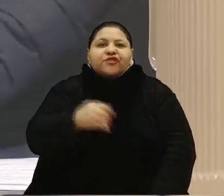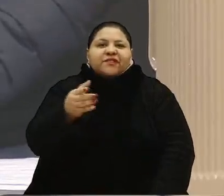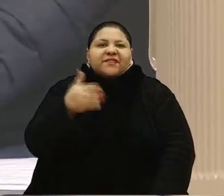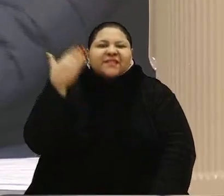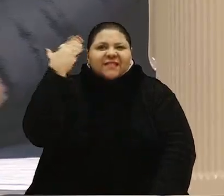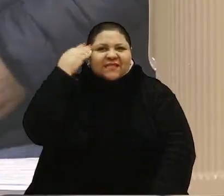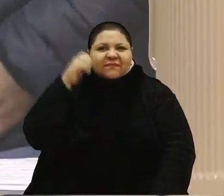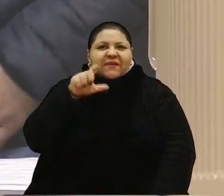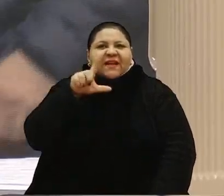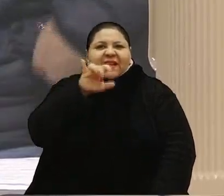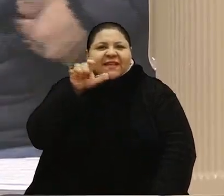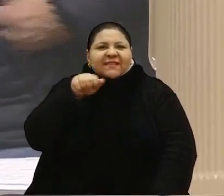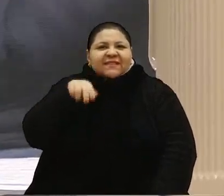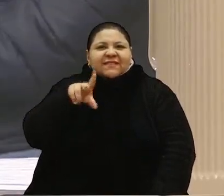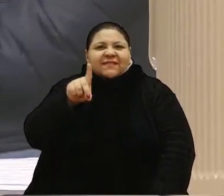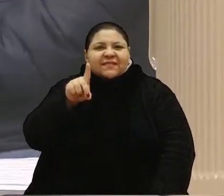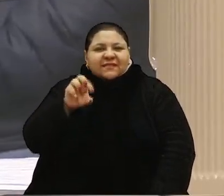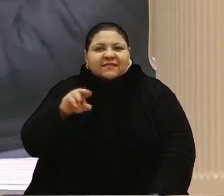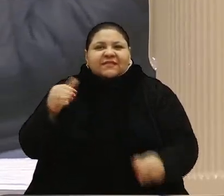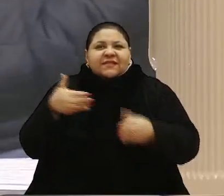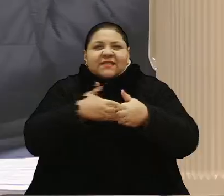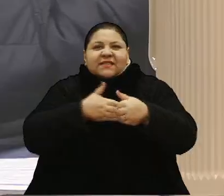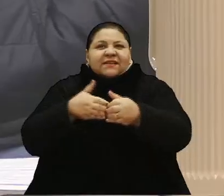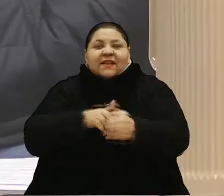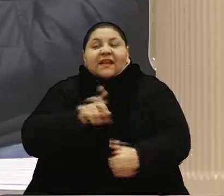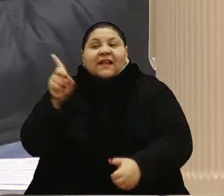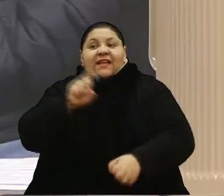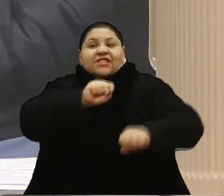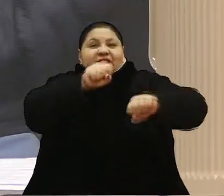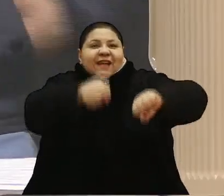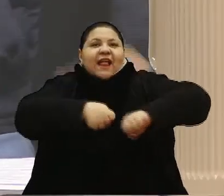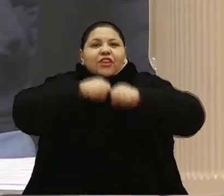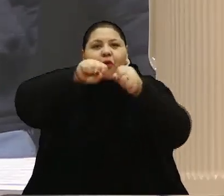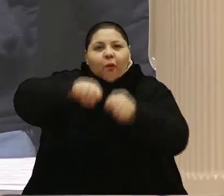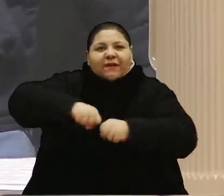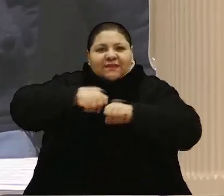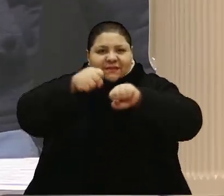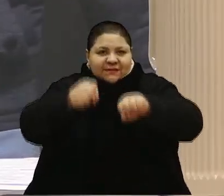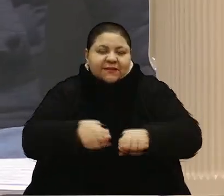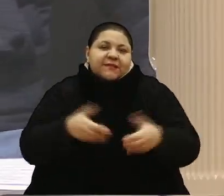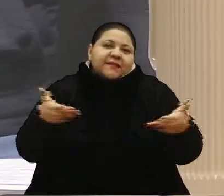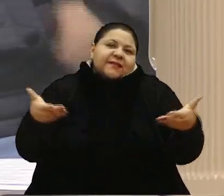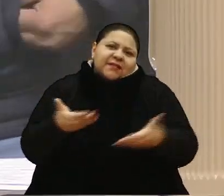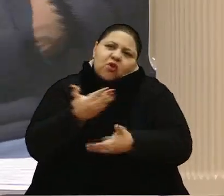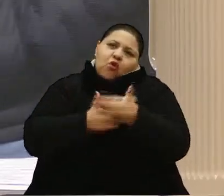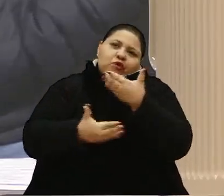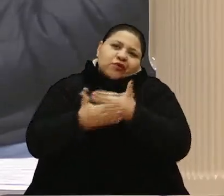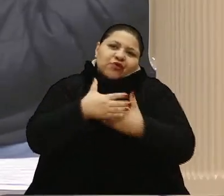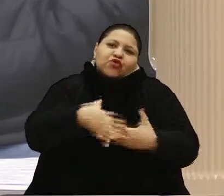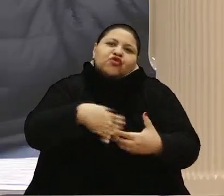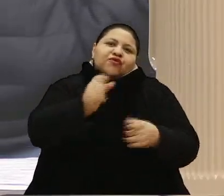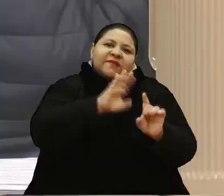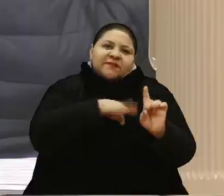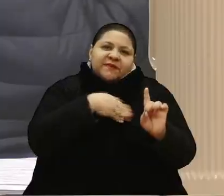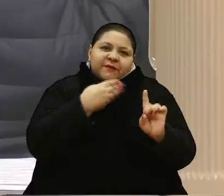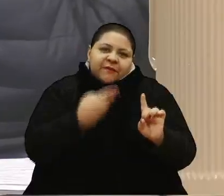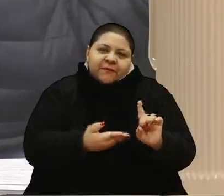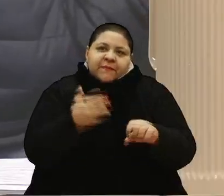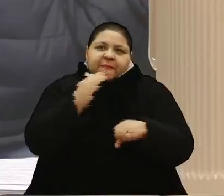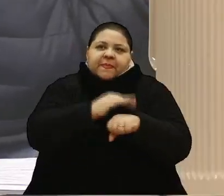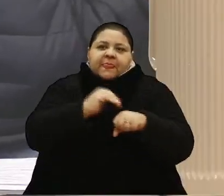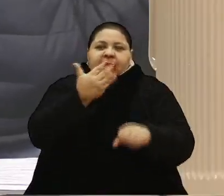a Elisandra também está acompanhando a gente pela TV Câmara, lá de Canoas, a Elis. Então, aos filhos também essa homenagem. Aos meus